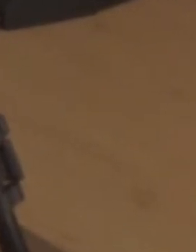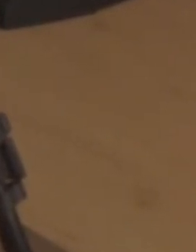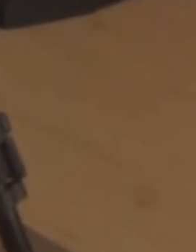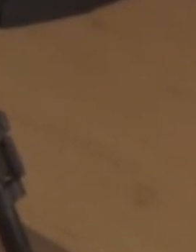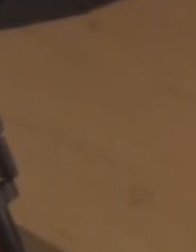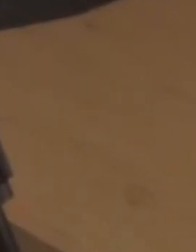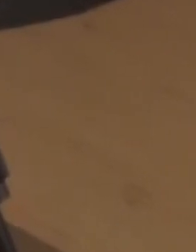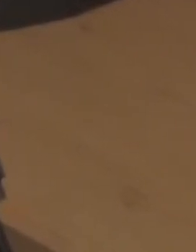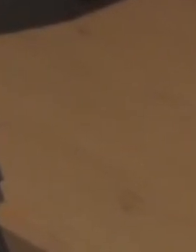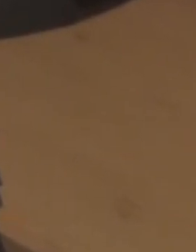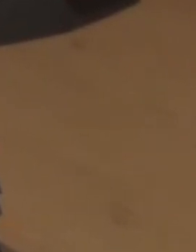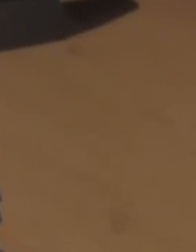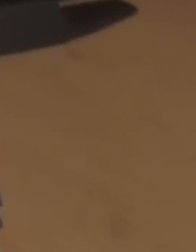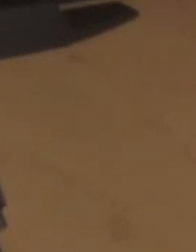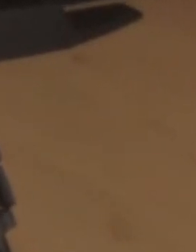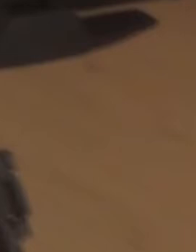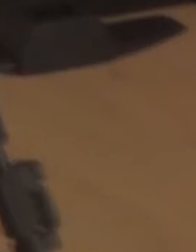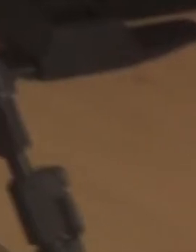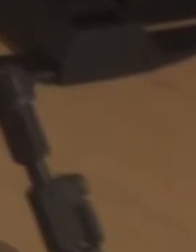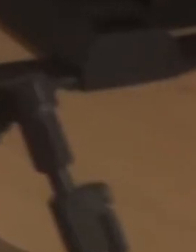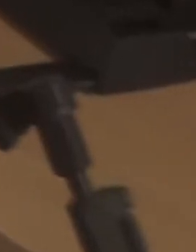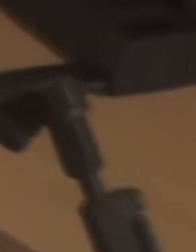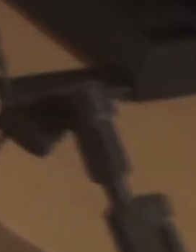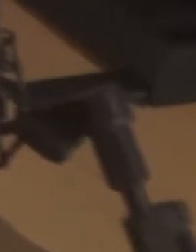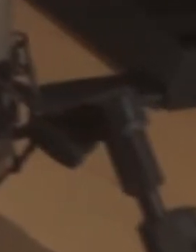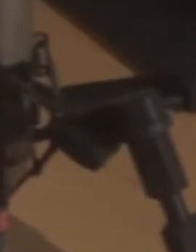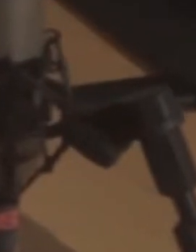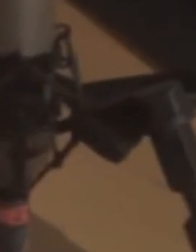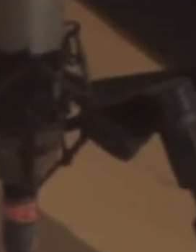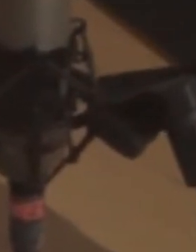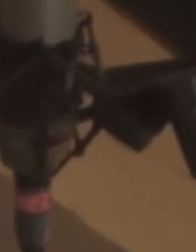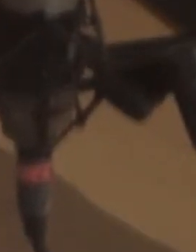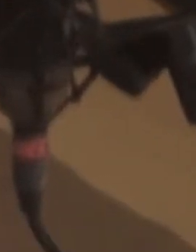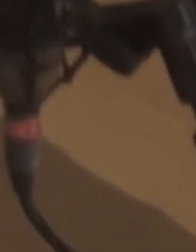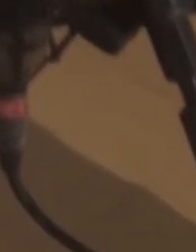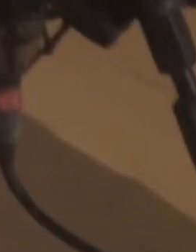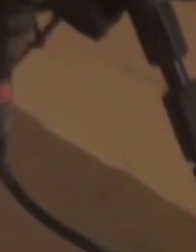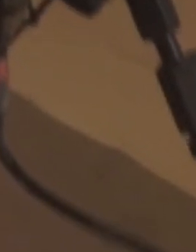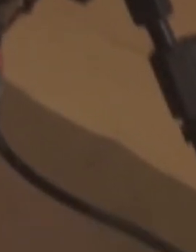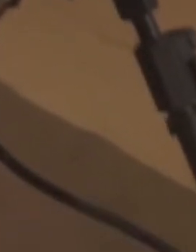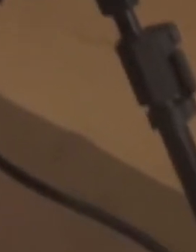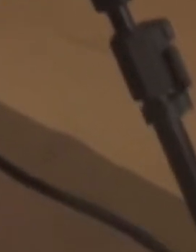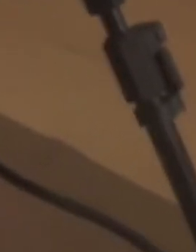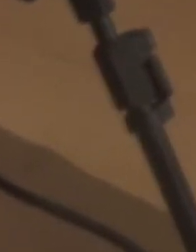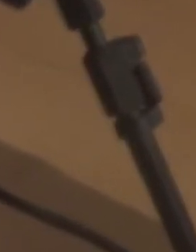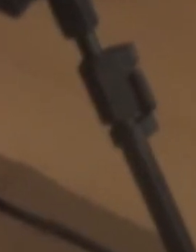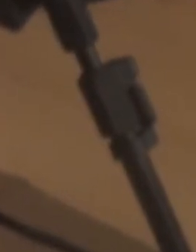com verdades que jamais sonhei,